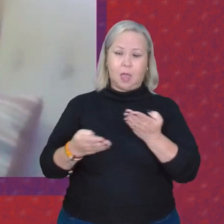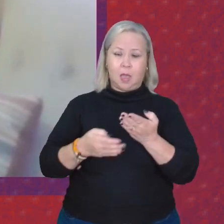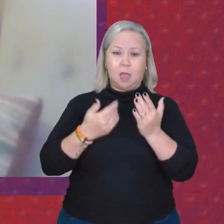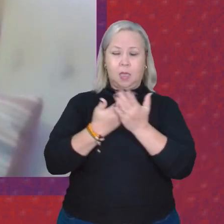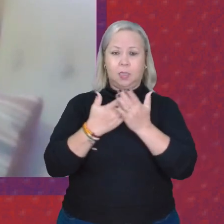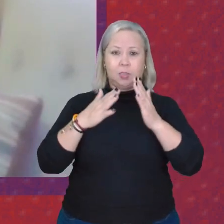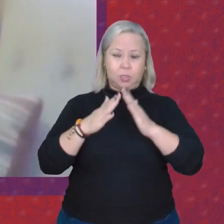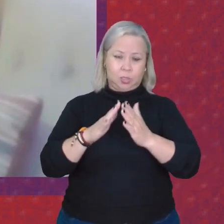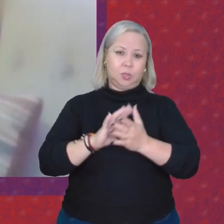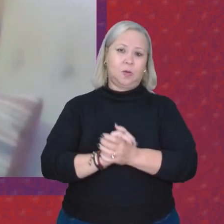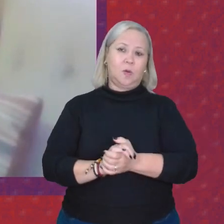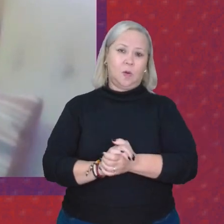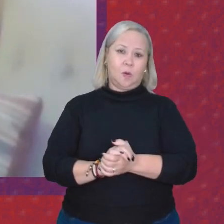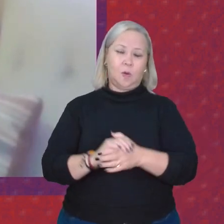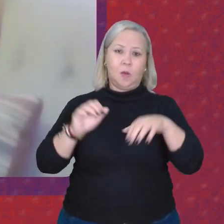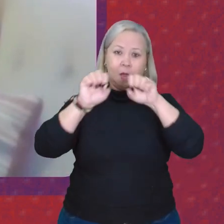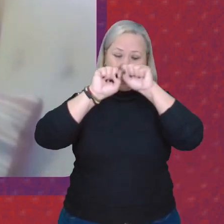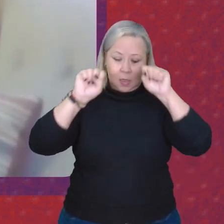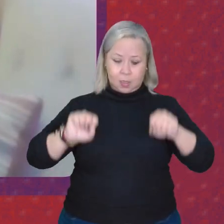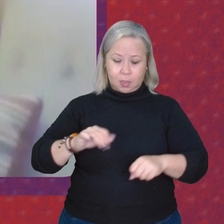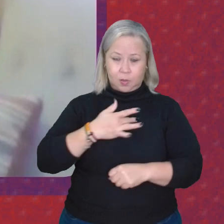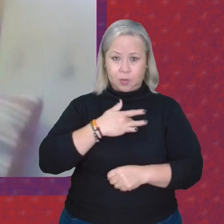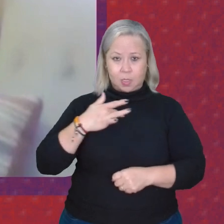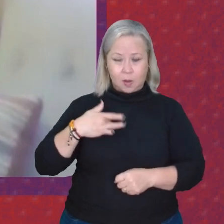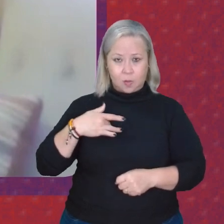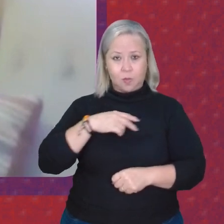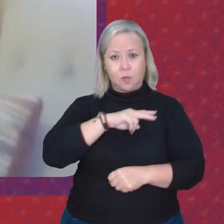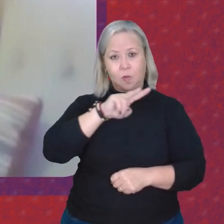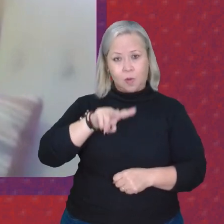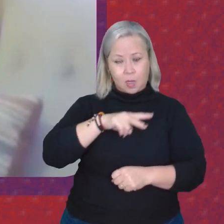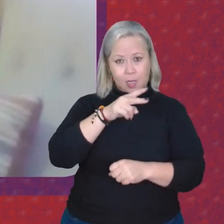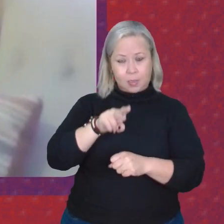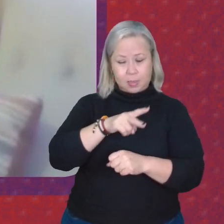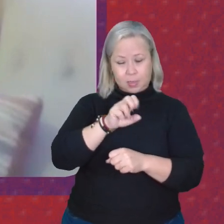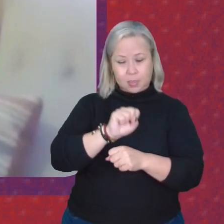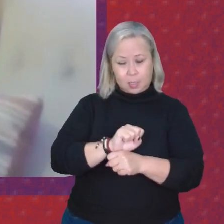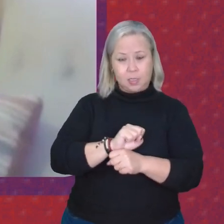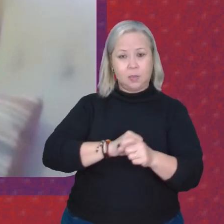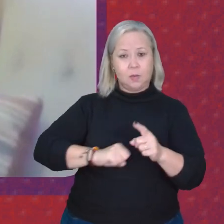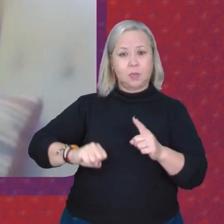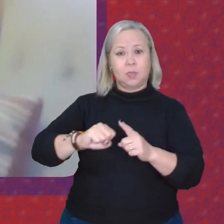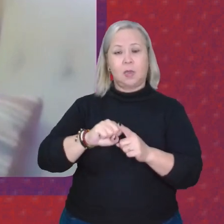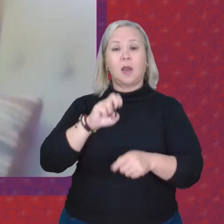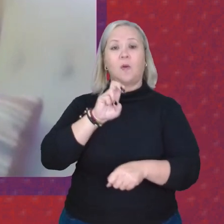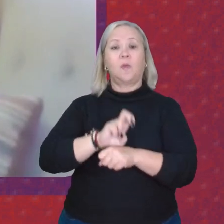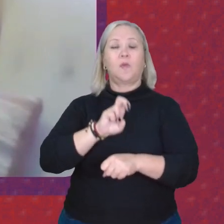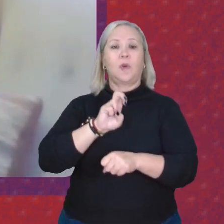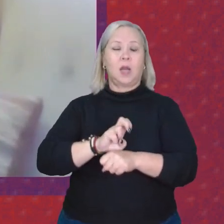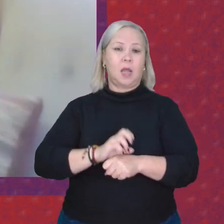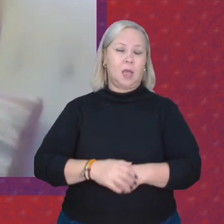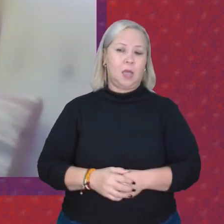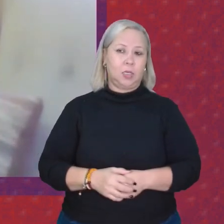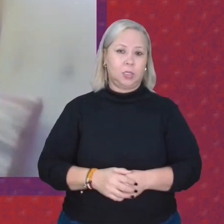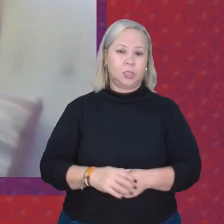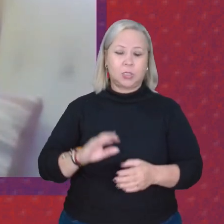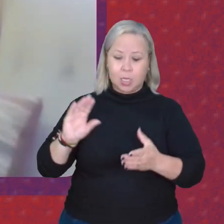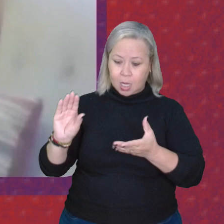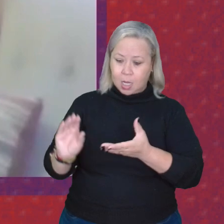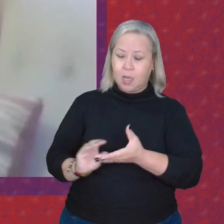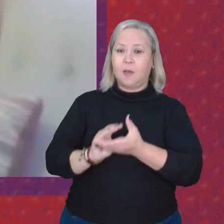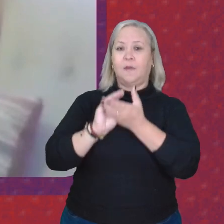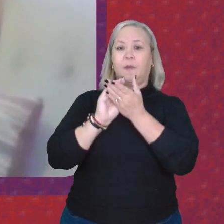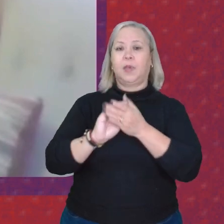escolas, sistema de saúde, assistência, creches. Porque investir